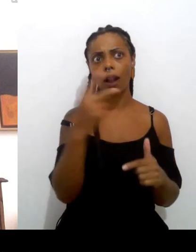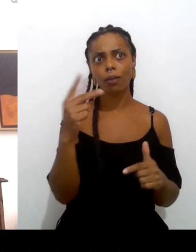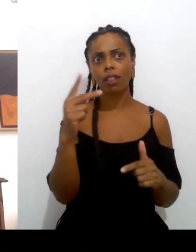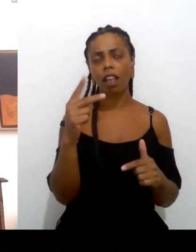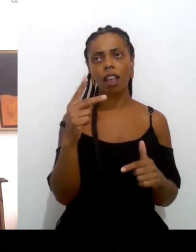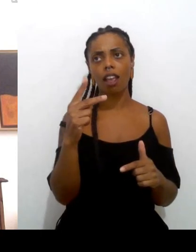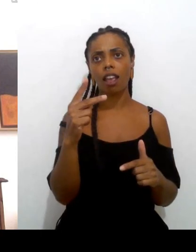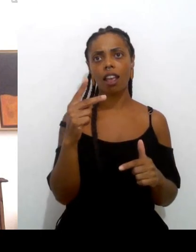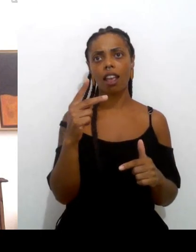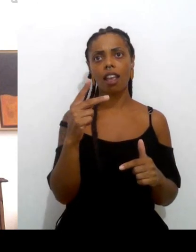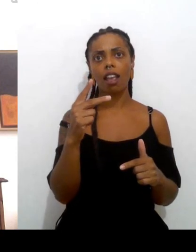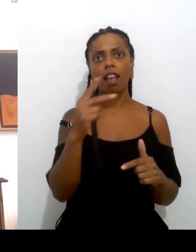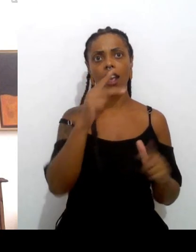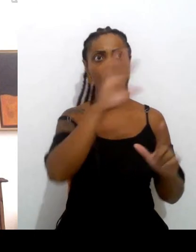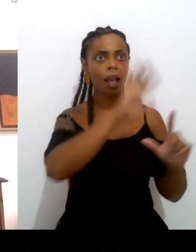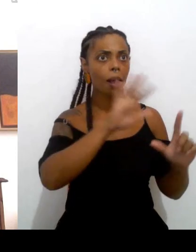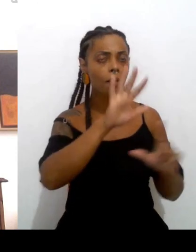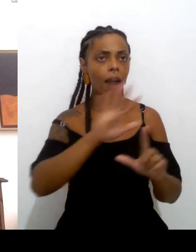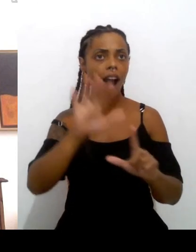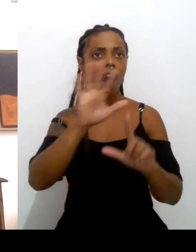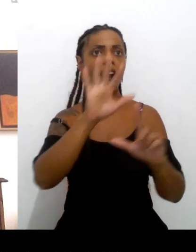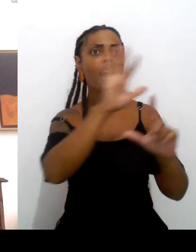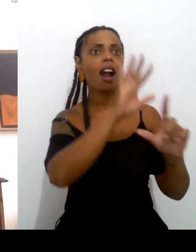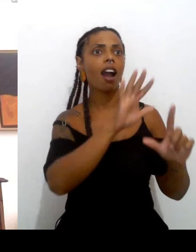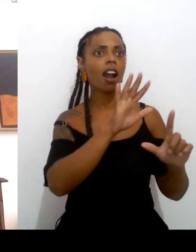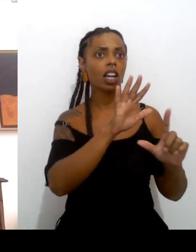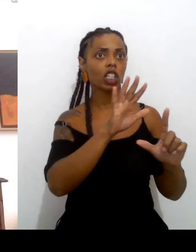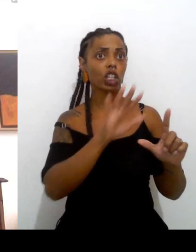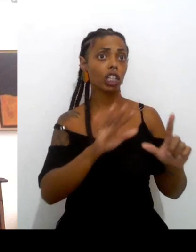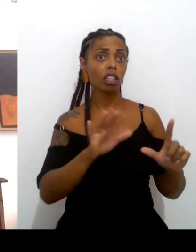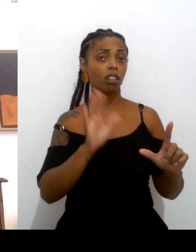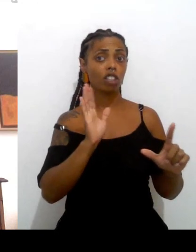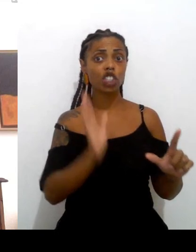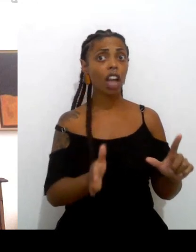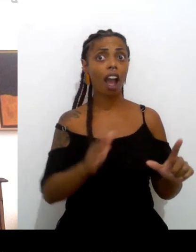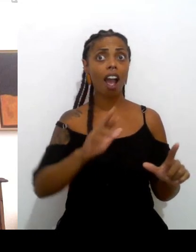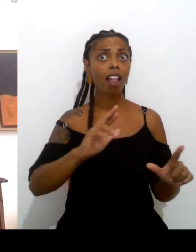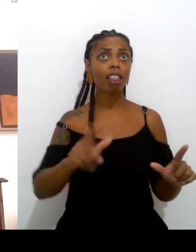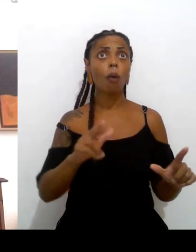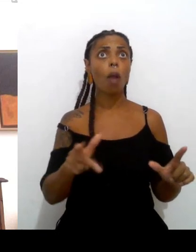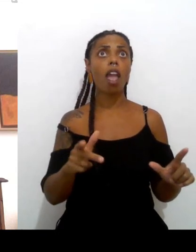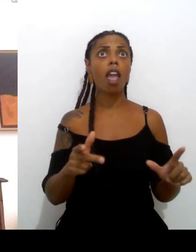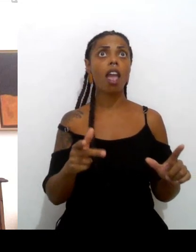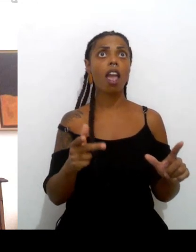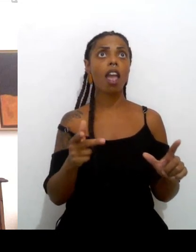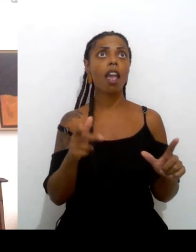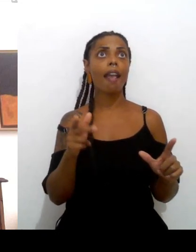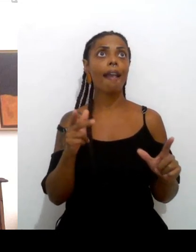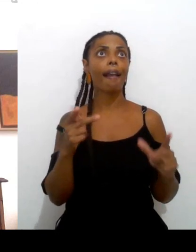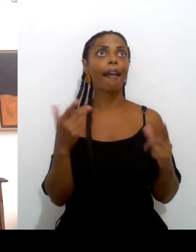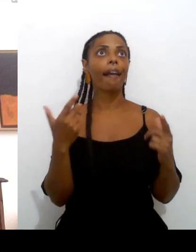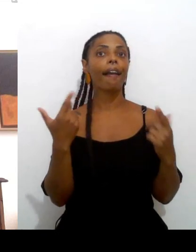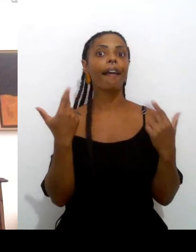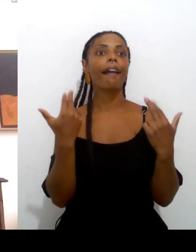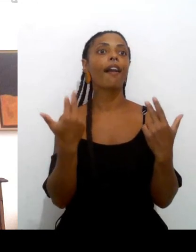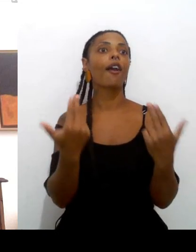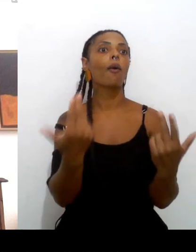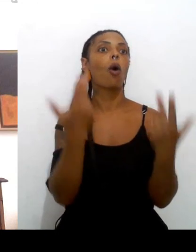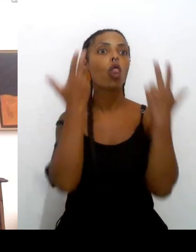eram tão não convencionais estão alarmantes para o público talvez